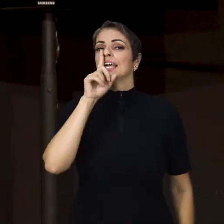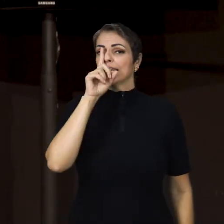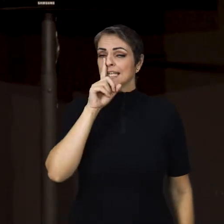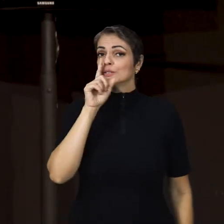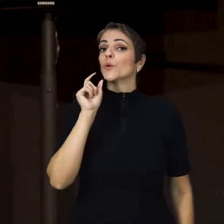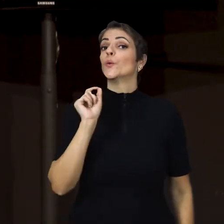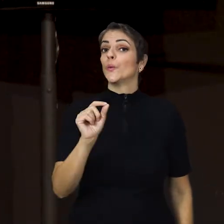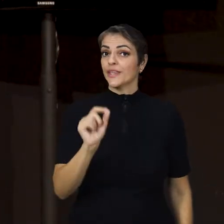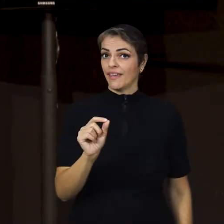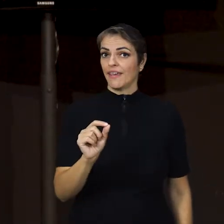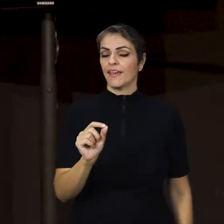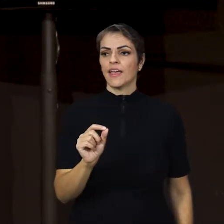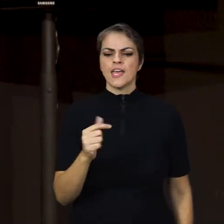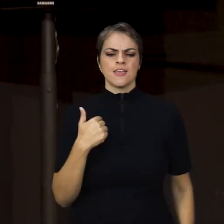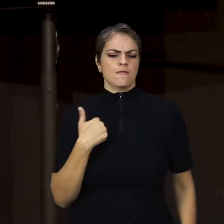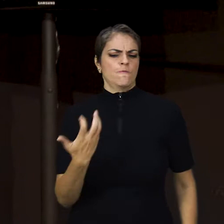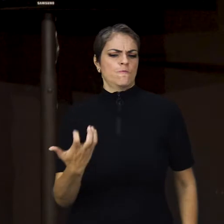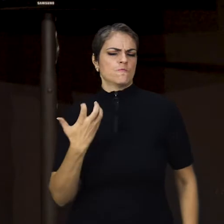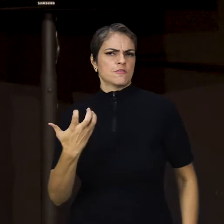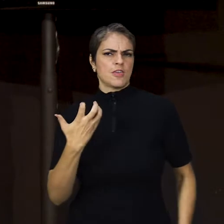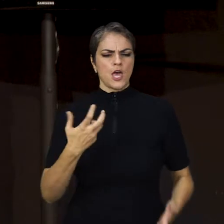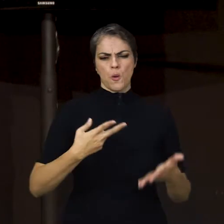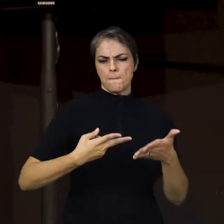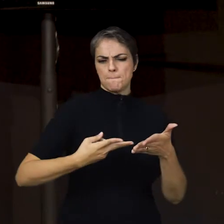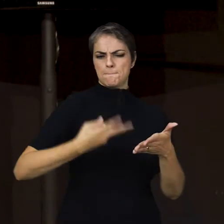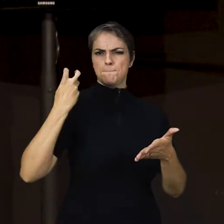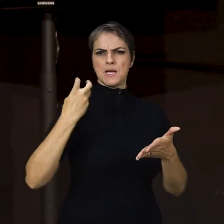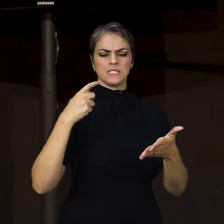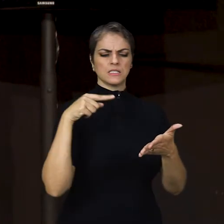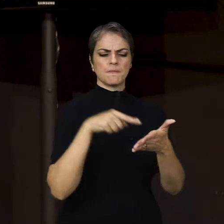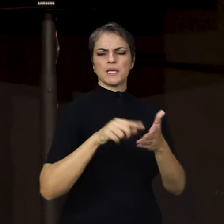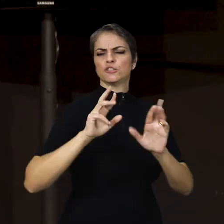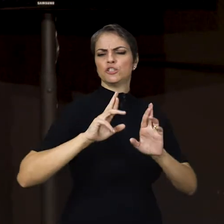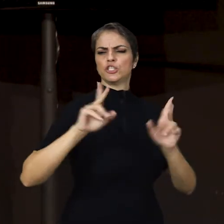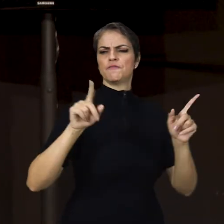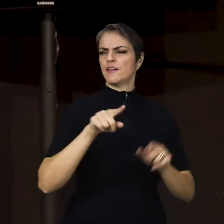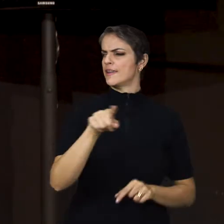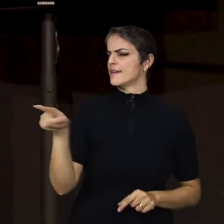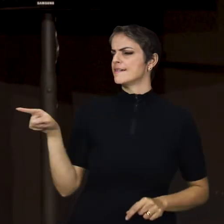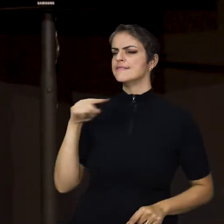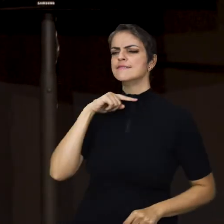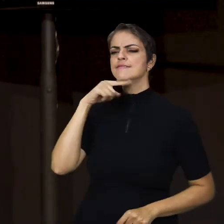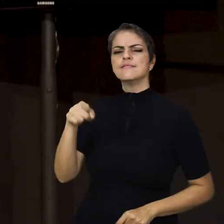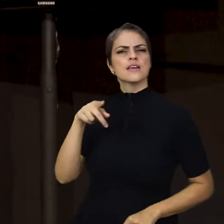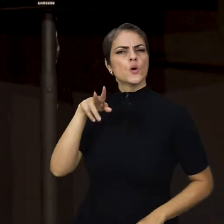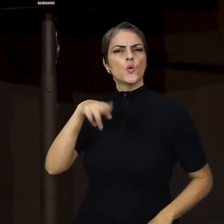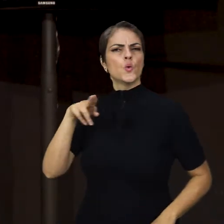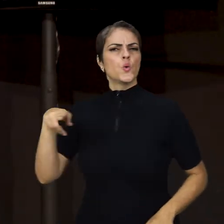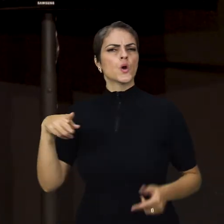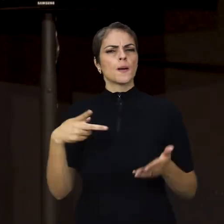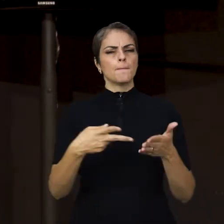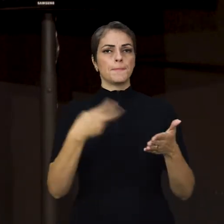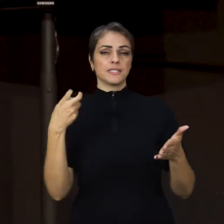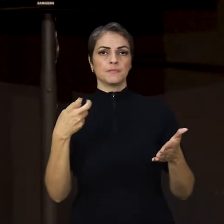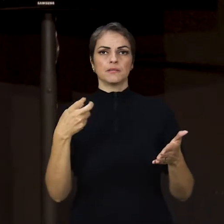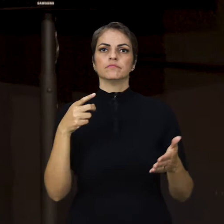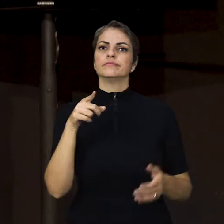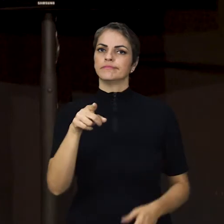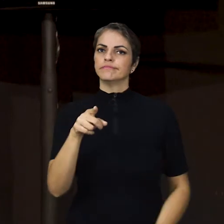querer enxergar no texto bíblico algo que ninguém nunca enxergou antes. É isso que eu estou chamando de o risco